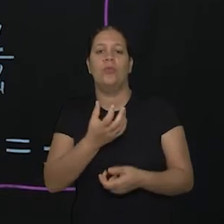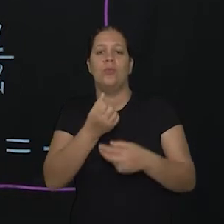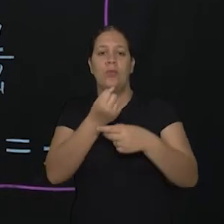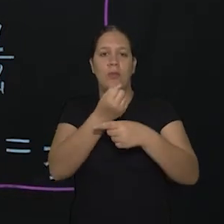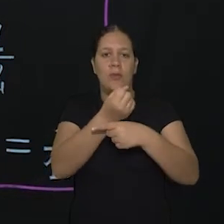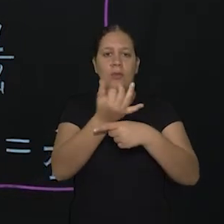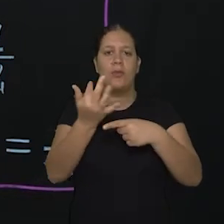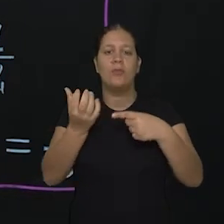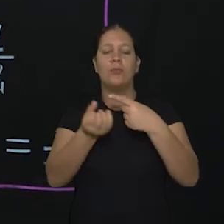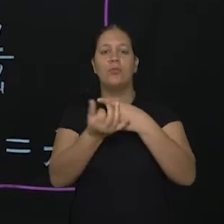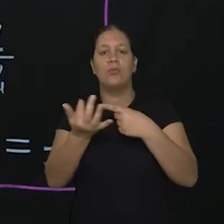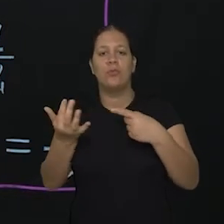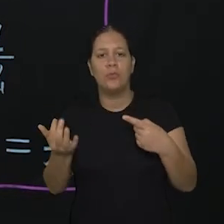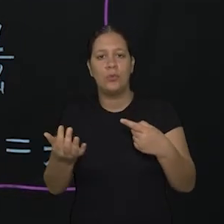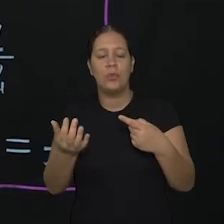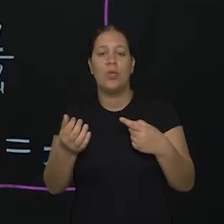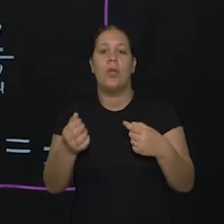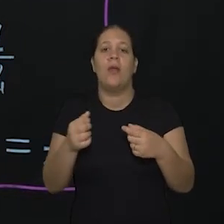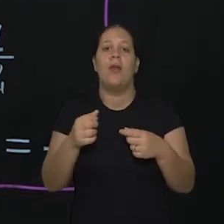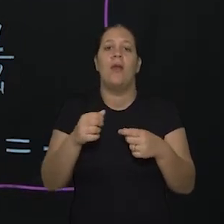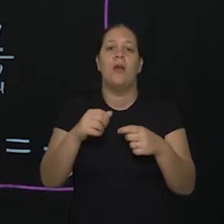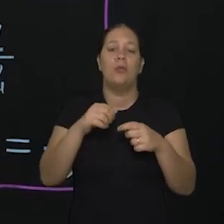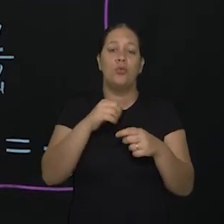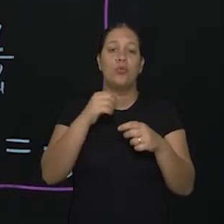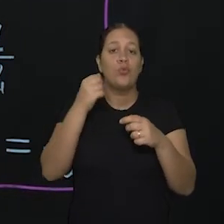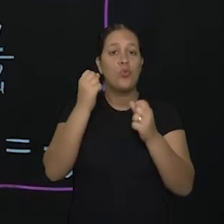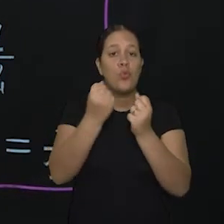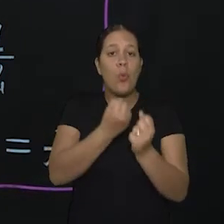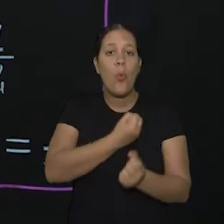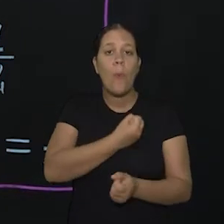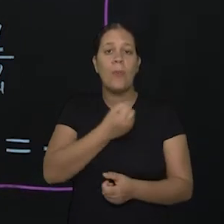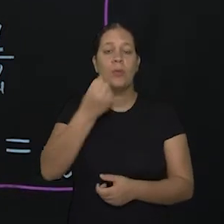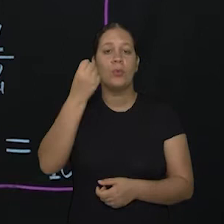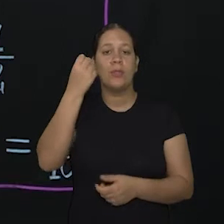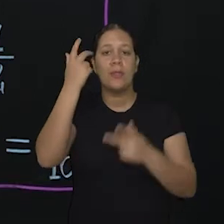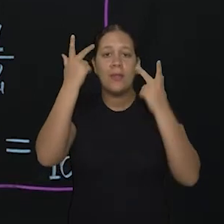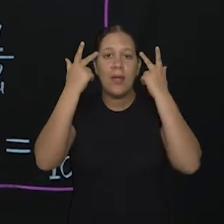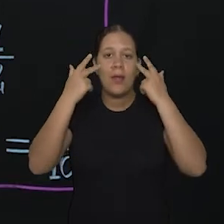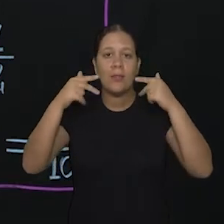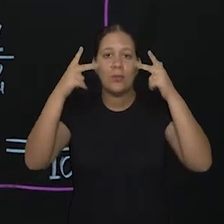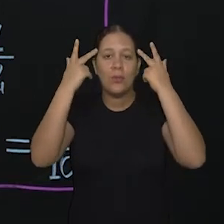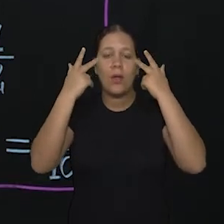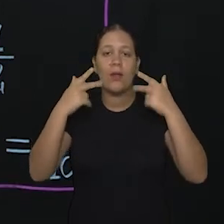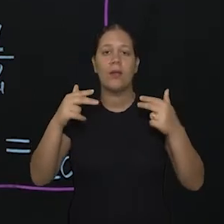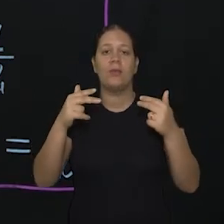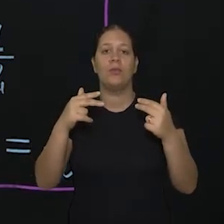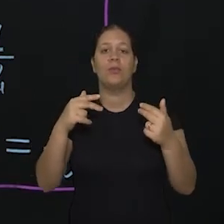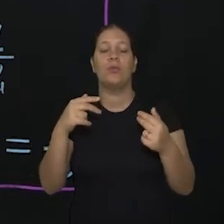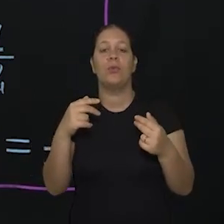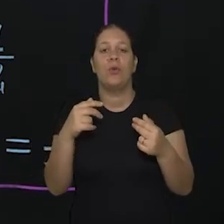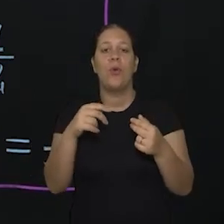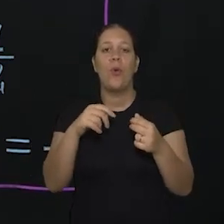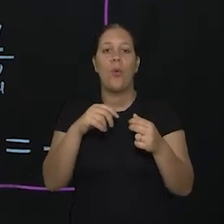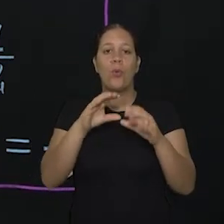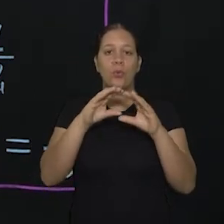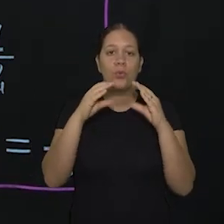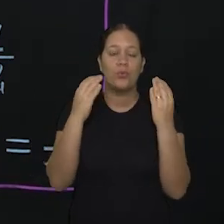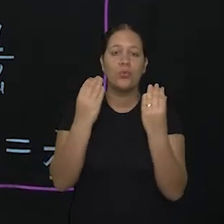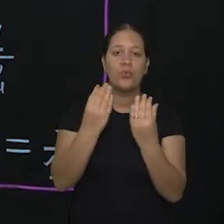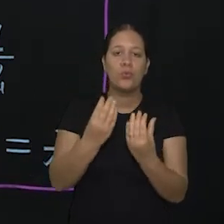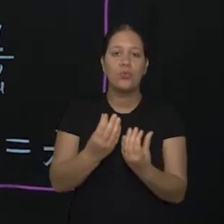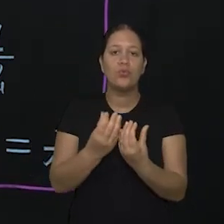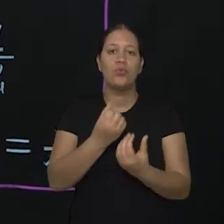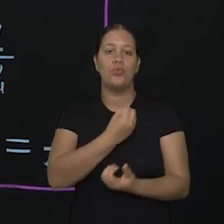a gente trabalha em relação ao conjunto dos números naturais, tá? Aqui a gente está trabalhando com o conjunto dos